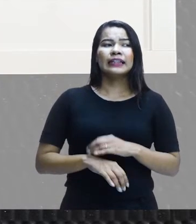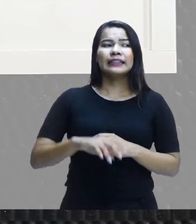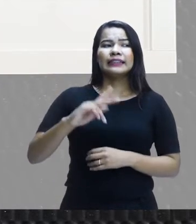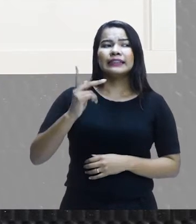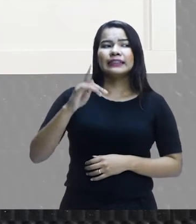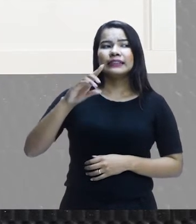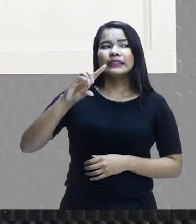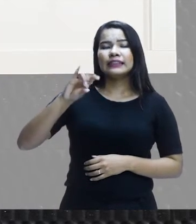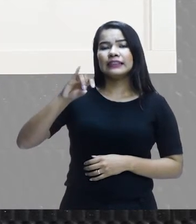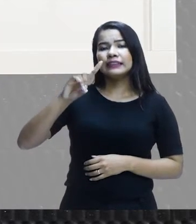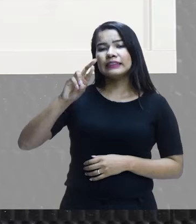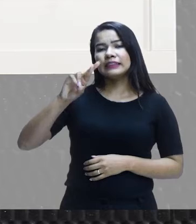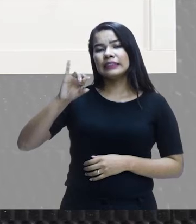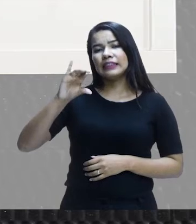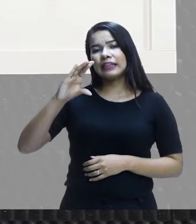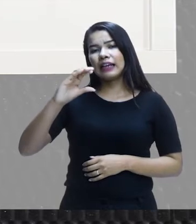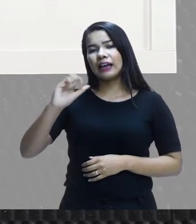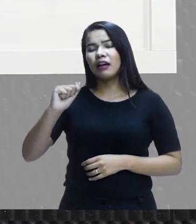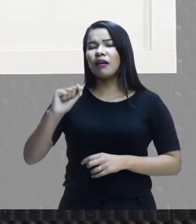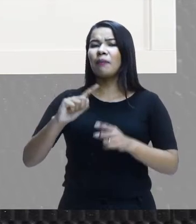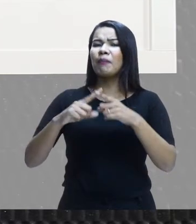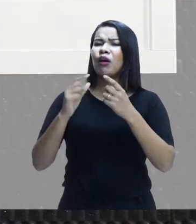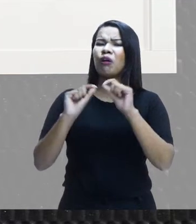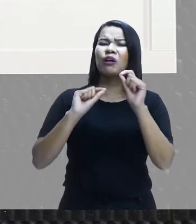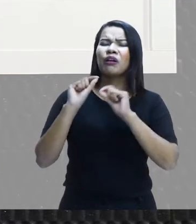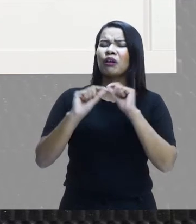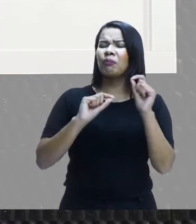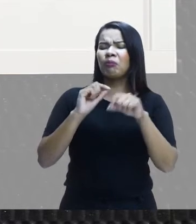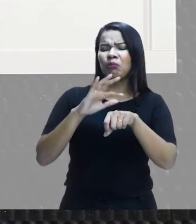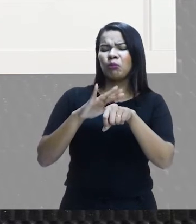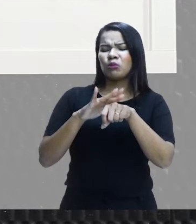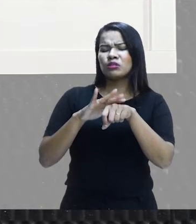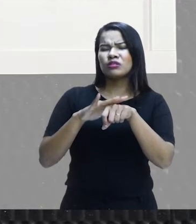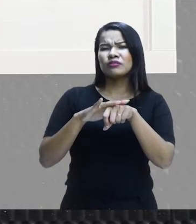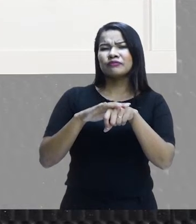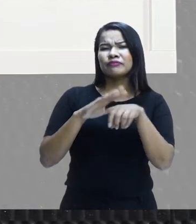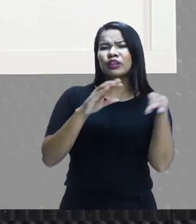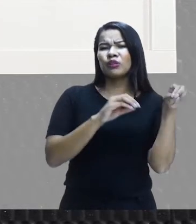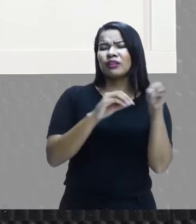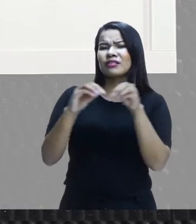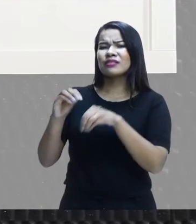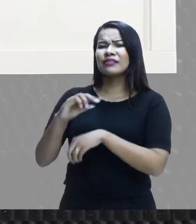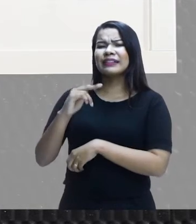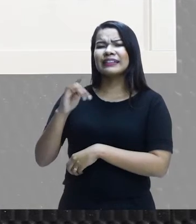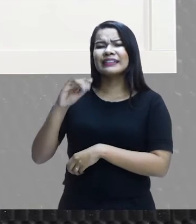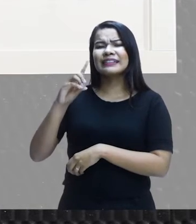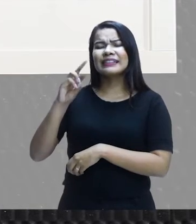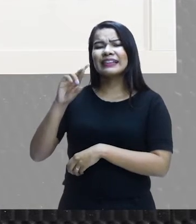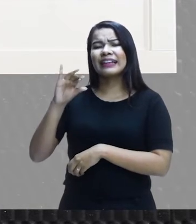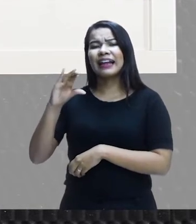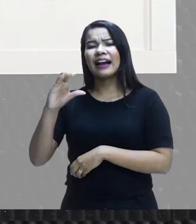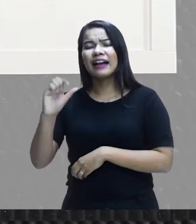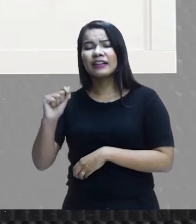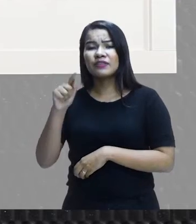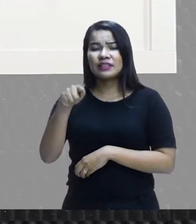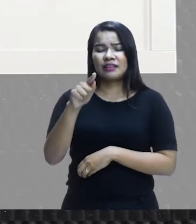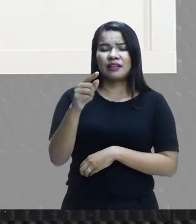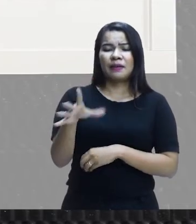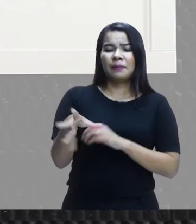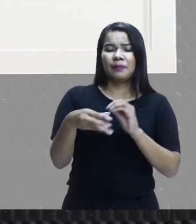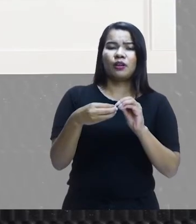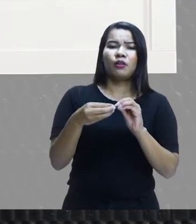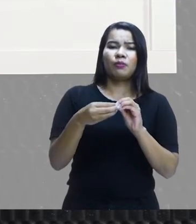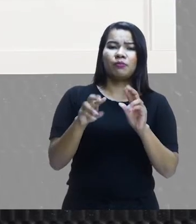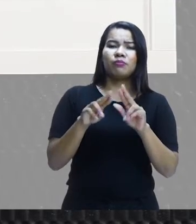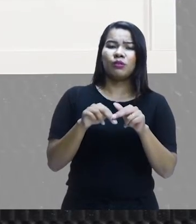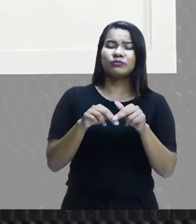hídrica. Às vezes o aluno pergunta, professor, o que é uma doença de veiculação hídrica? É aquela doença que você pega através da ingestão